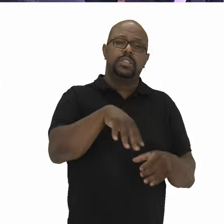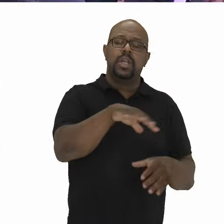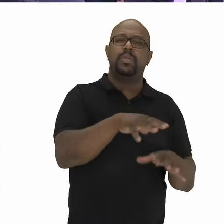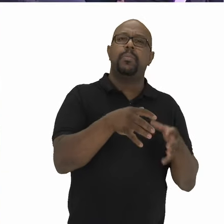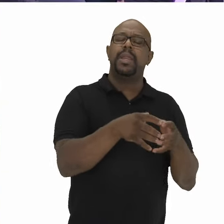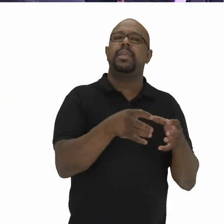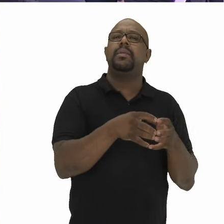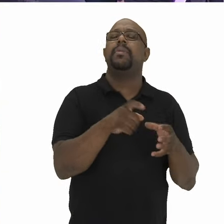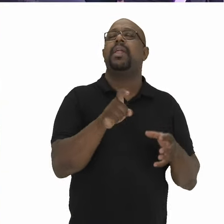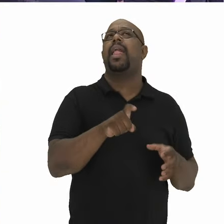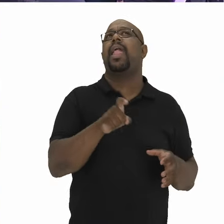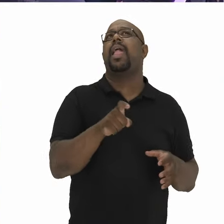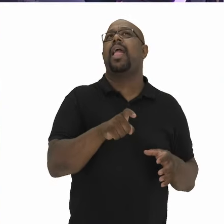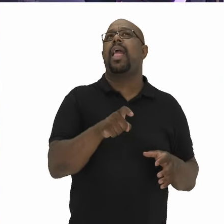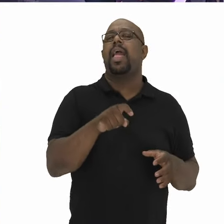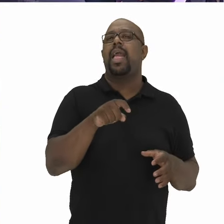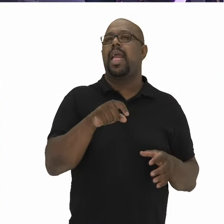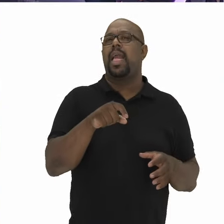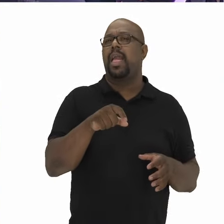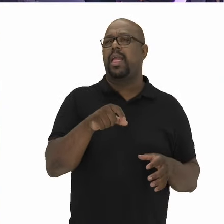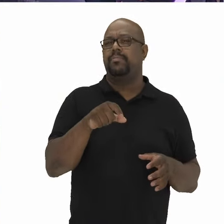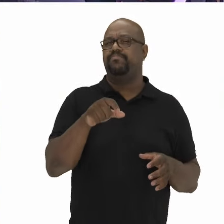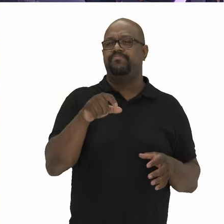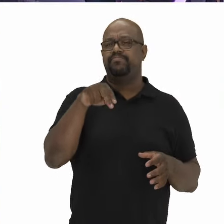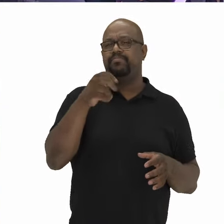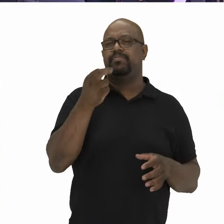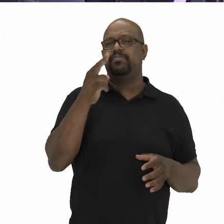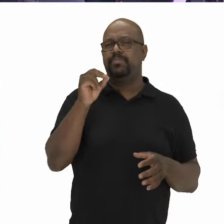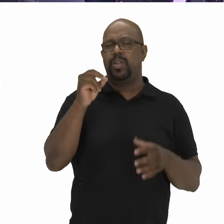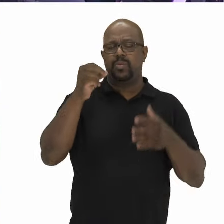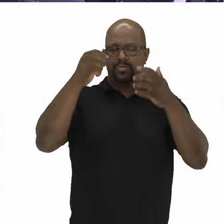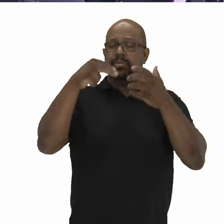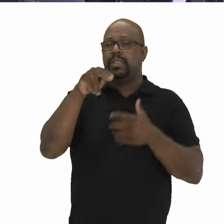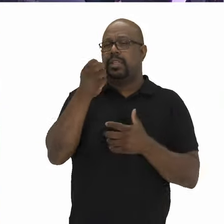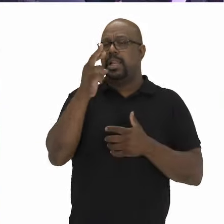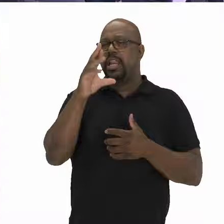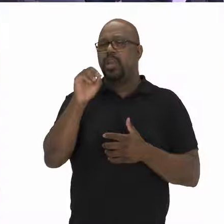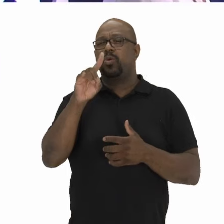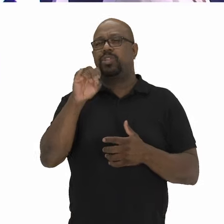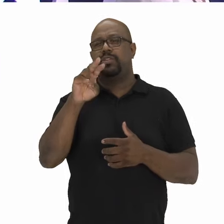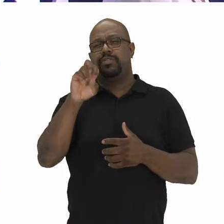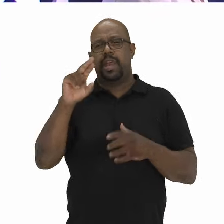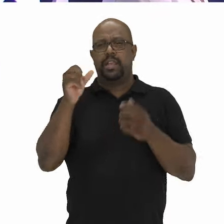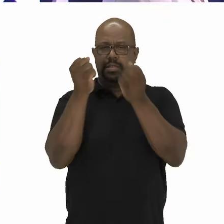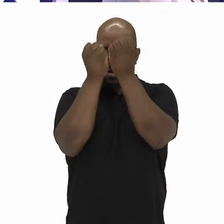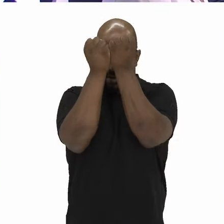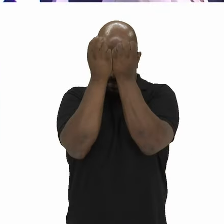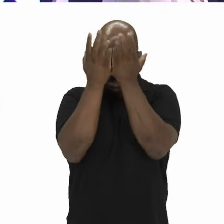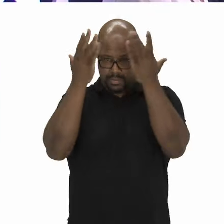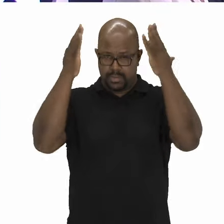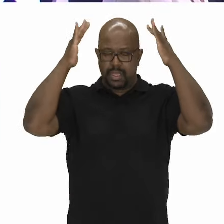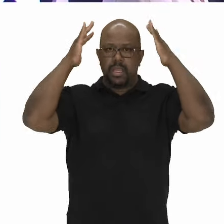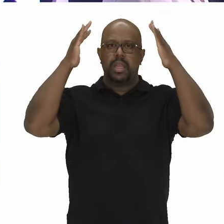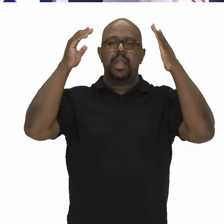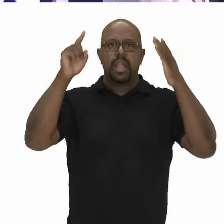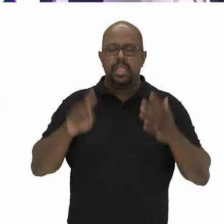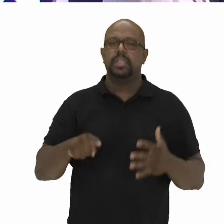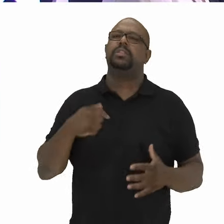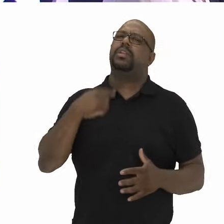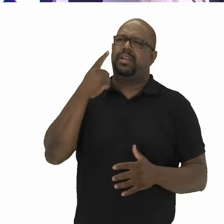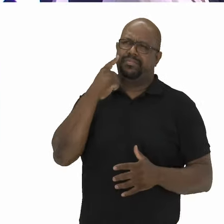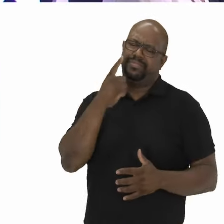numa equipe que é neurodiversa também né Uhum é porque a gente ouve muito e tem se falado muito sobre